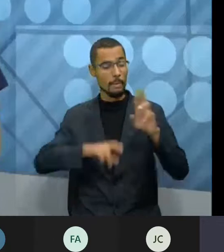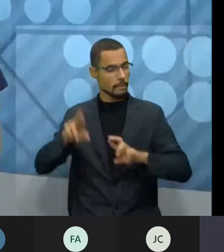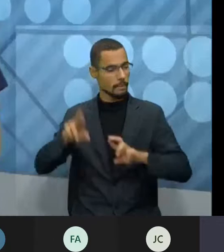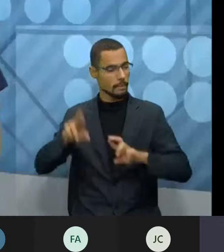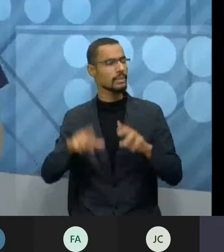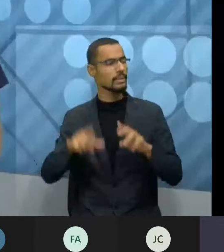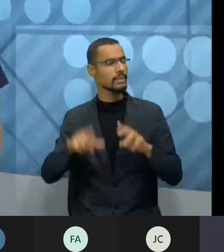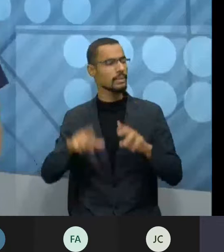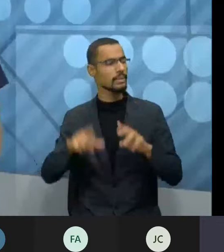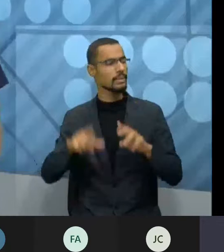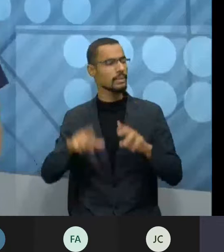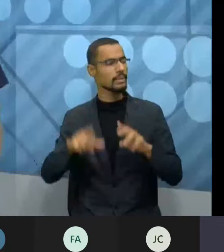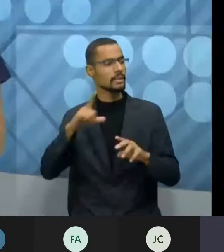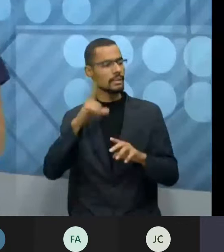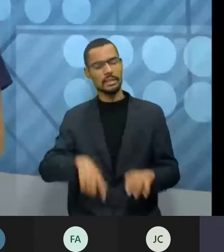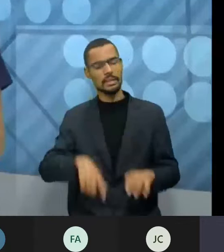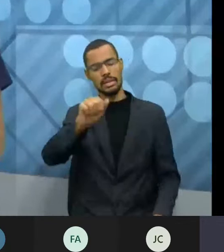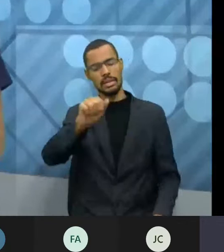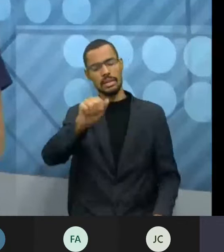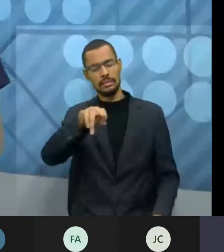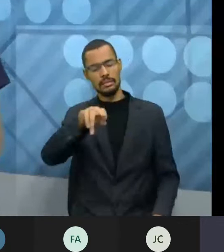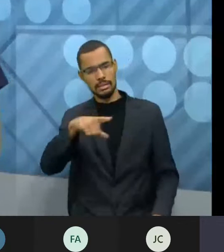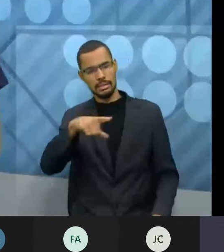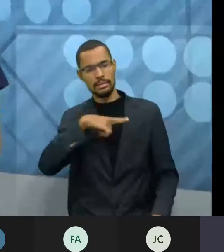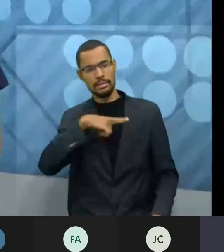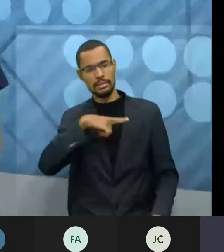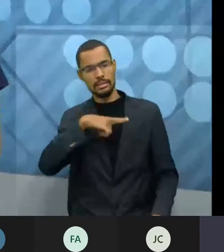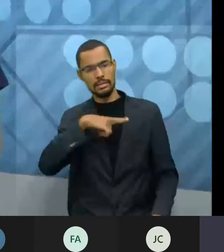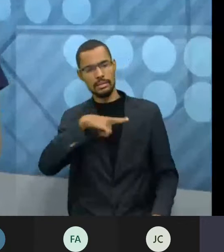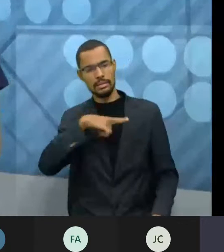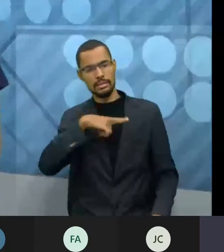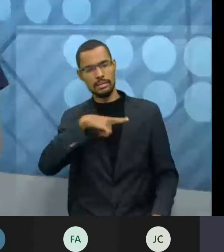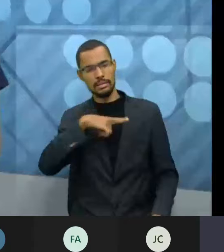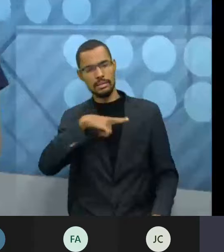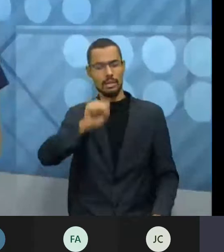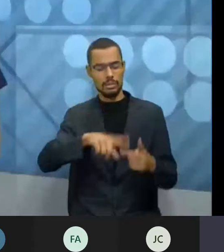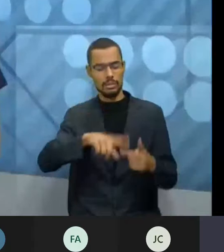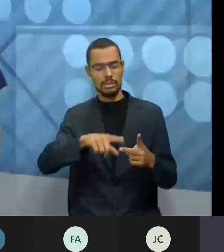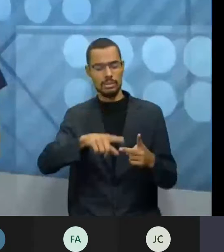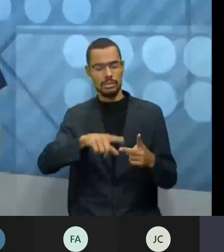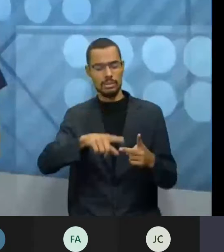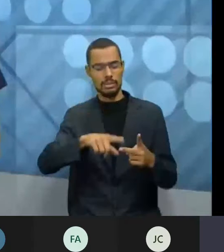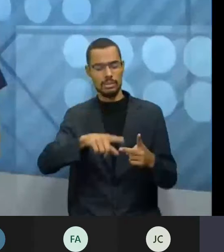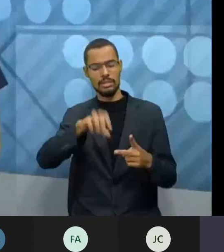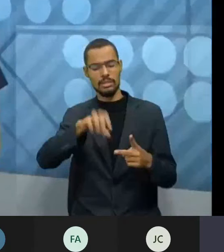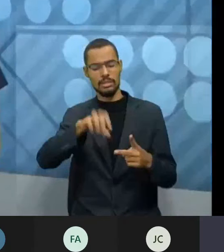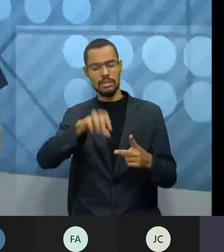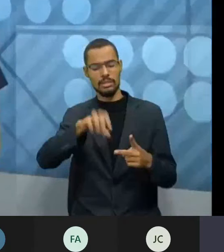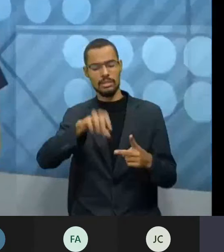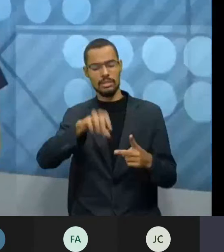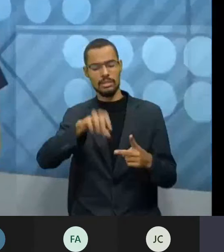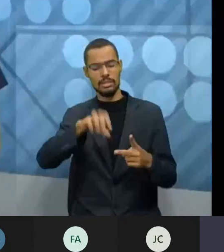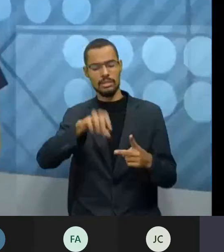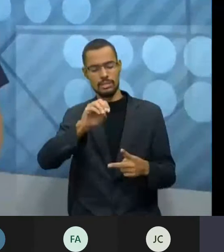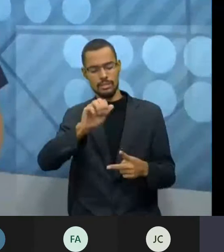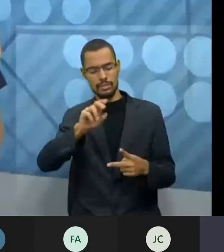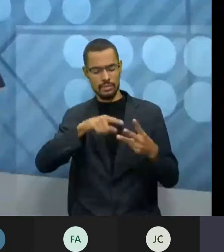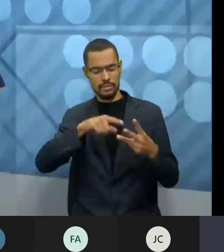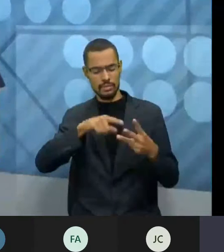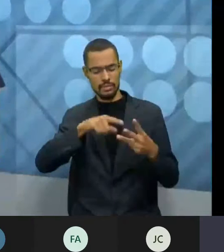estômago. E no procedimento 2, então, nós vamos fazer as análises anatômicas, então, desse sistema digestório. Então,